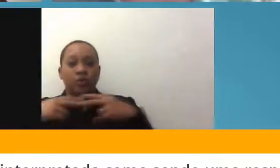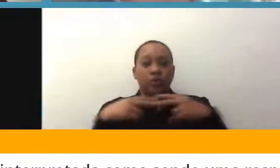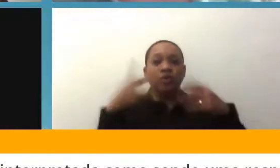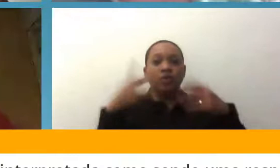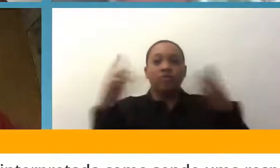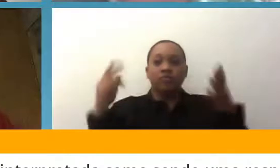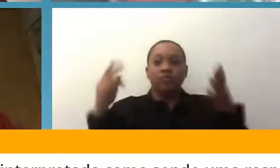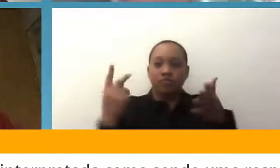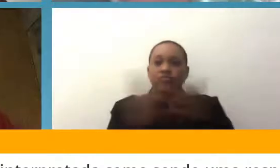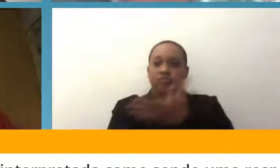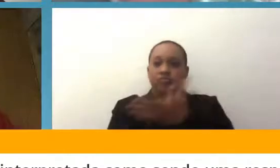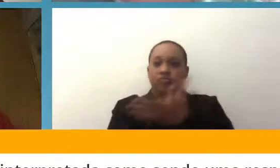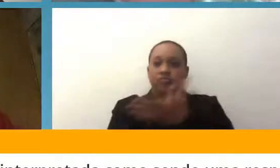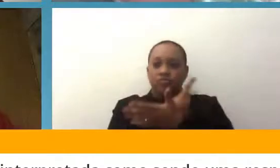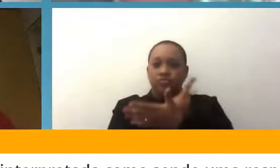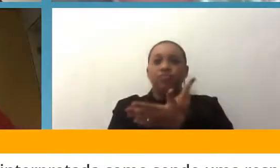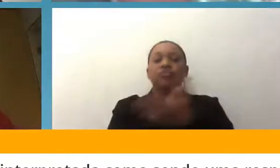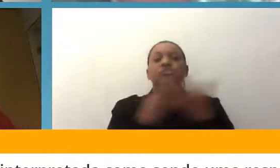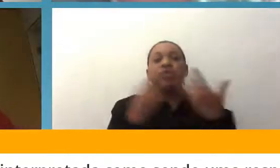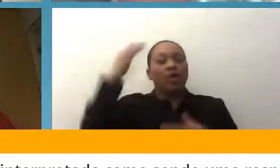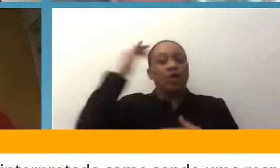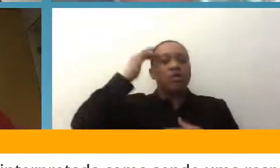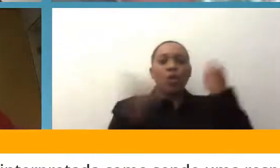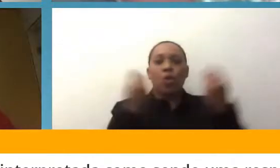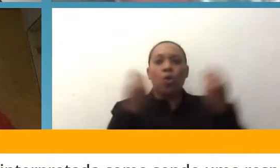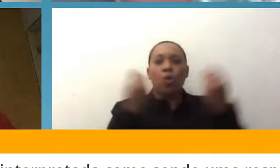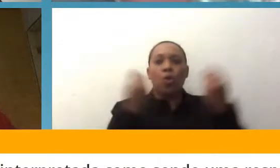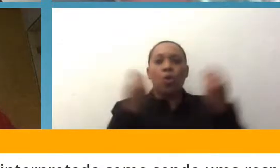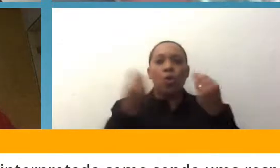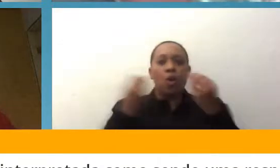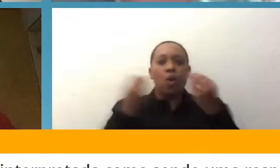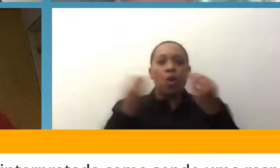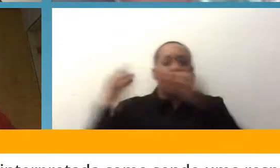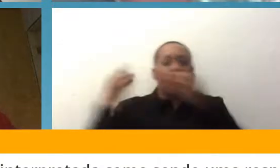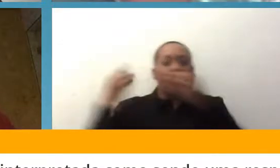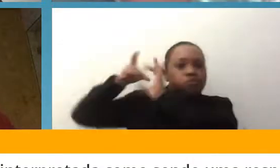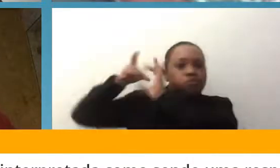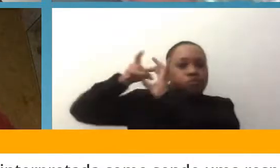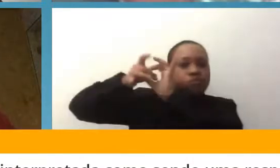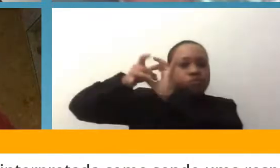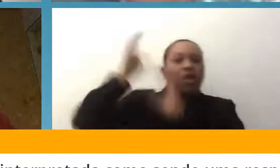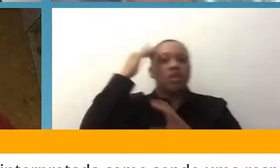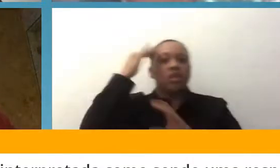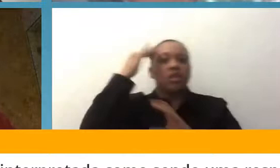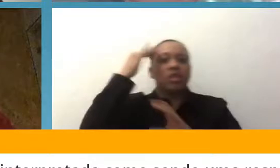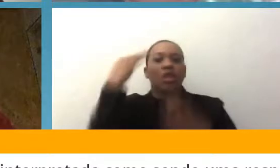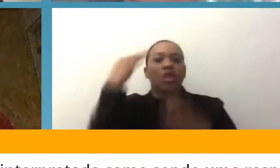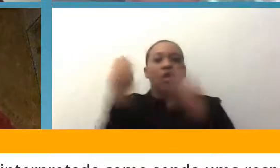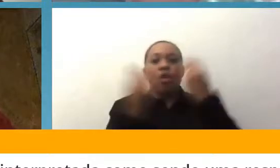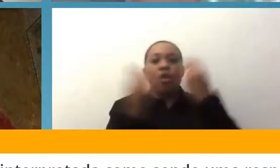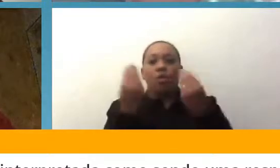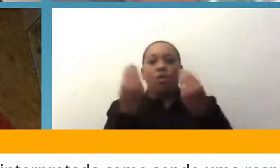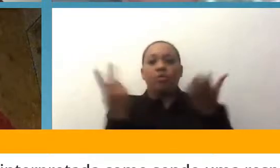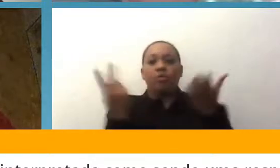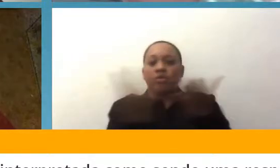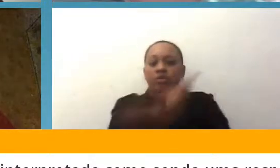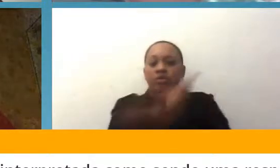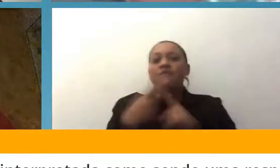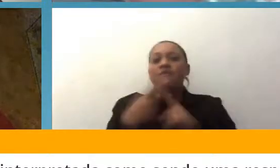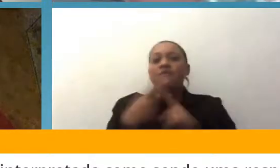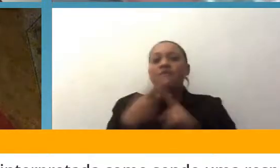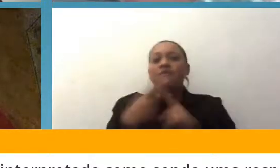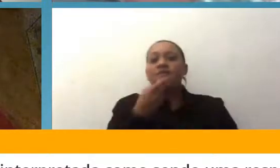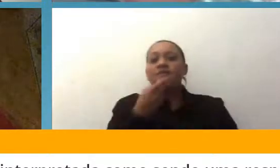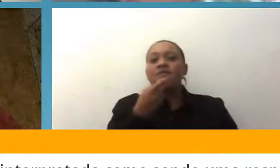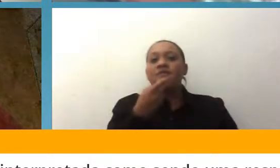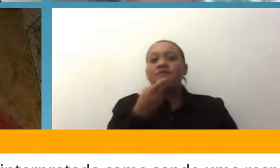muito de pneumonia. Na verdade, a Covid, a doença Covid, causada pelo